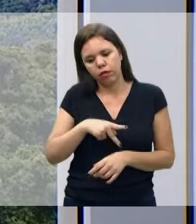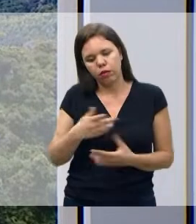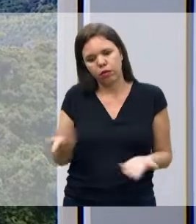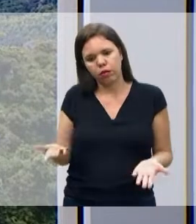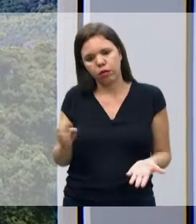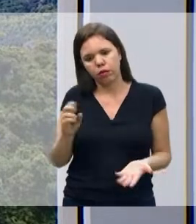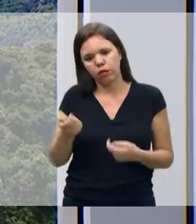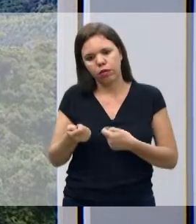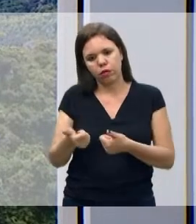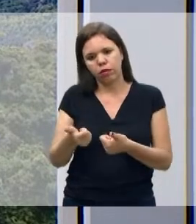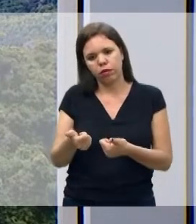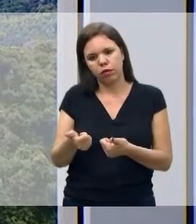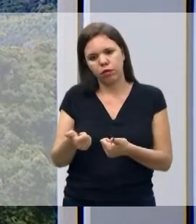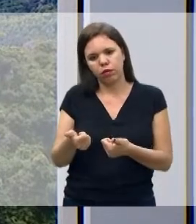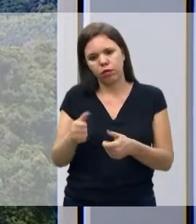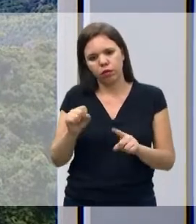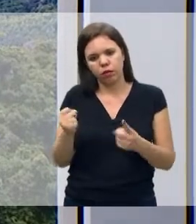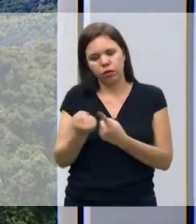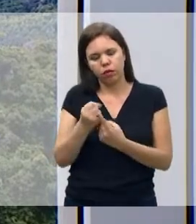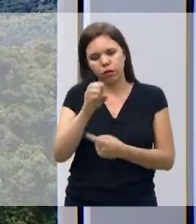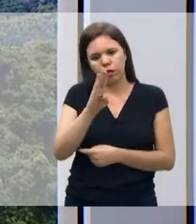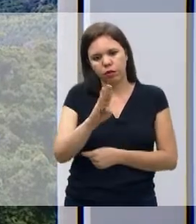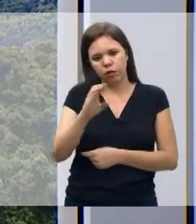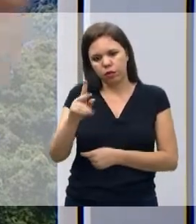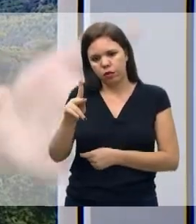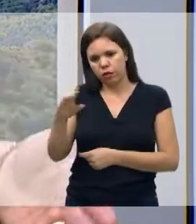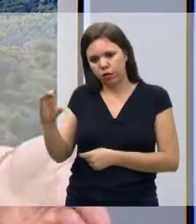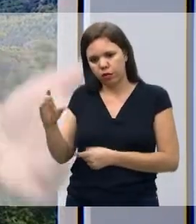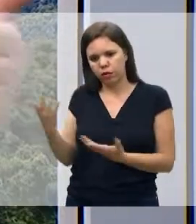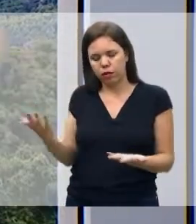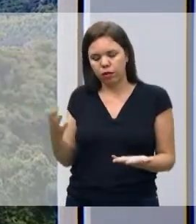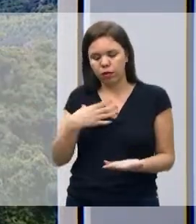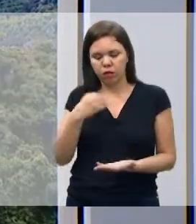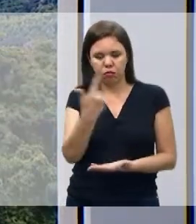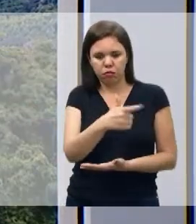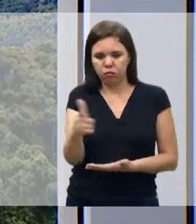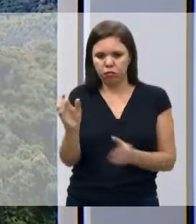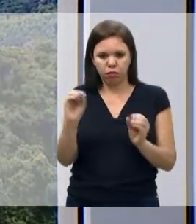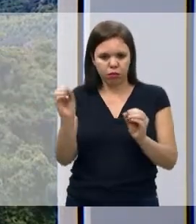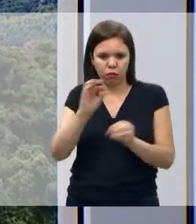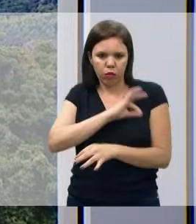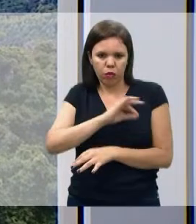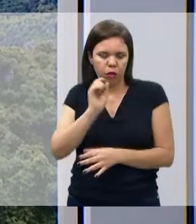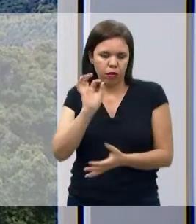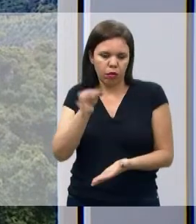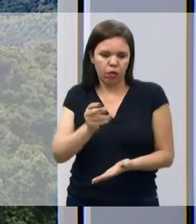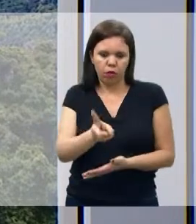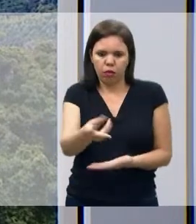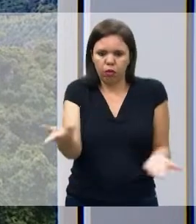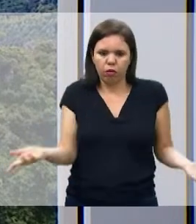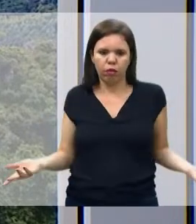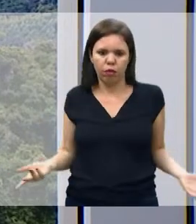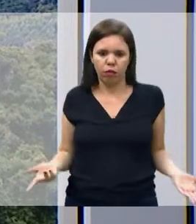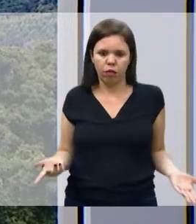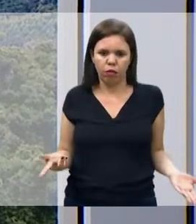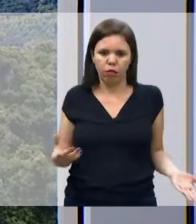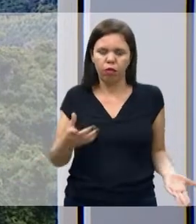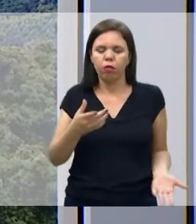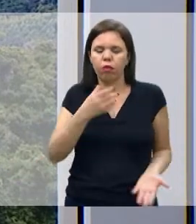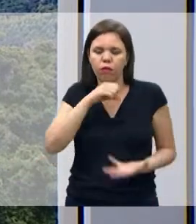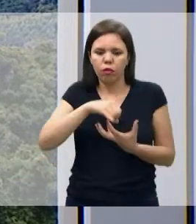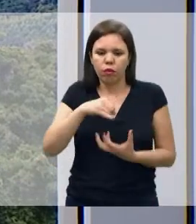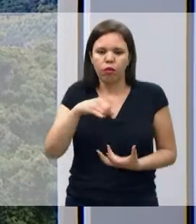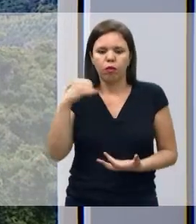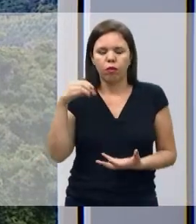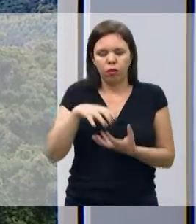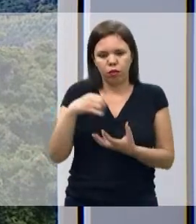aposentadoria ou o benefício assistencial, o BPC, e o seu filho não tem renda certa e continuada. Ele tem e por